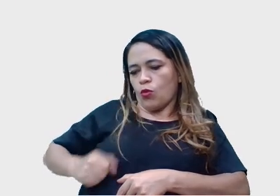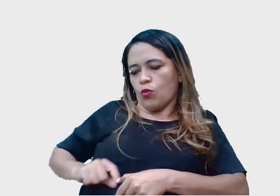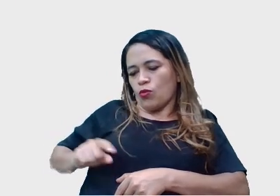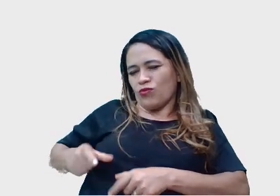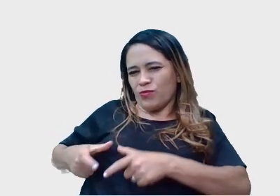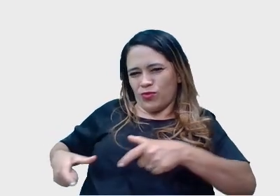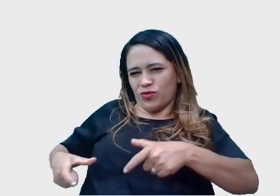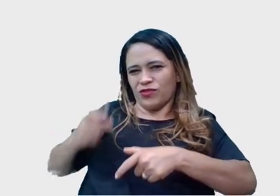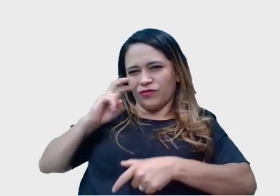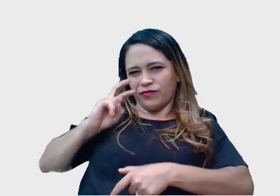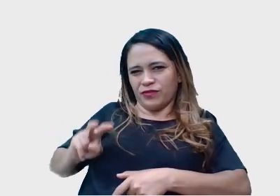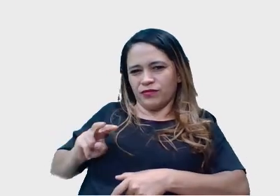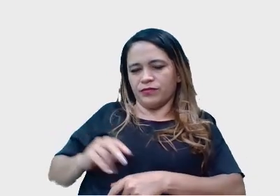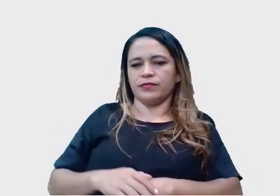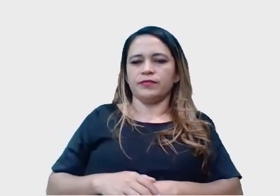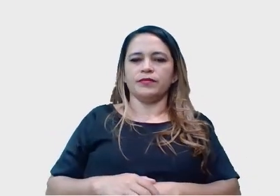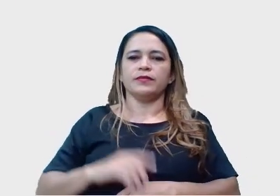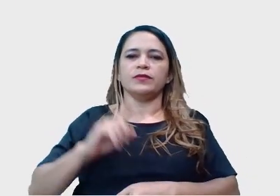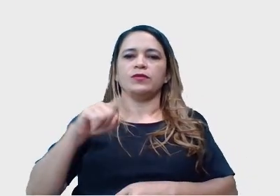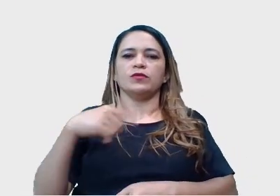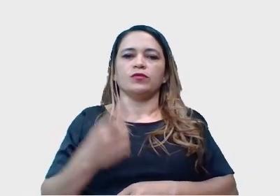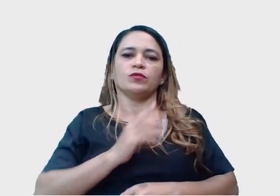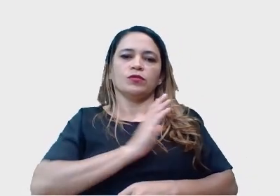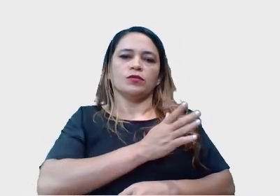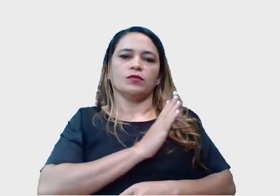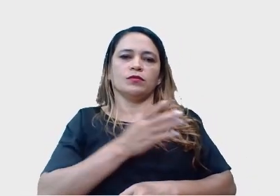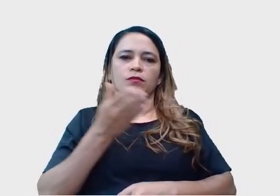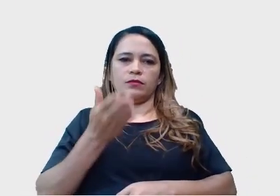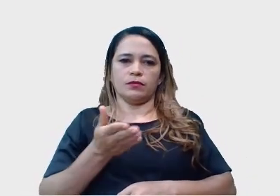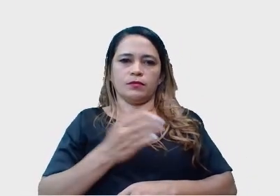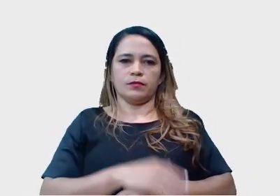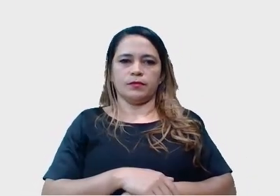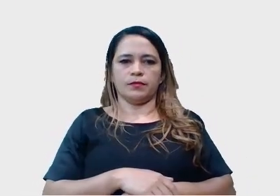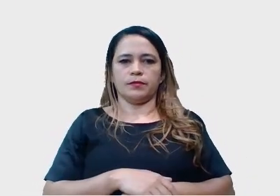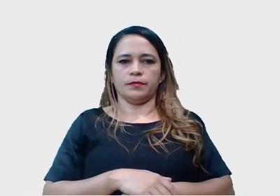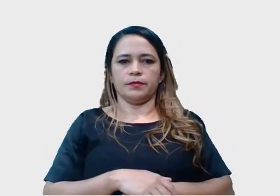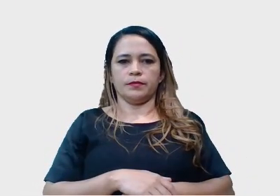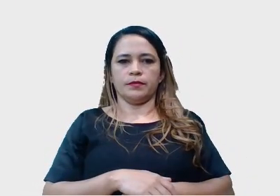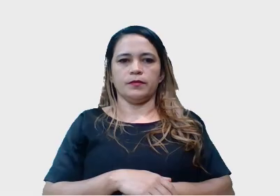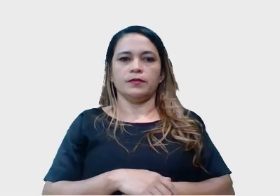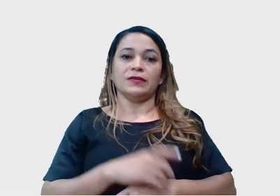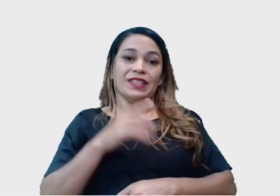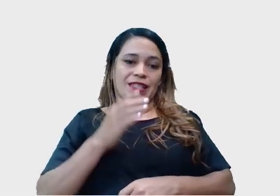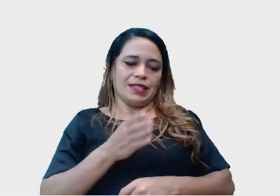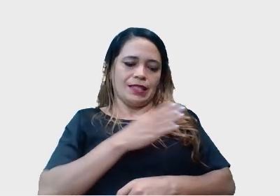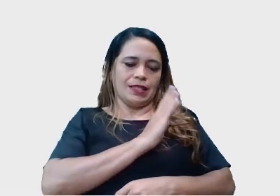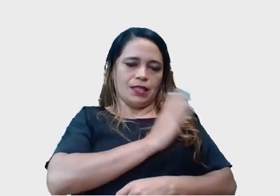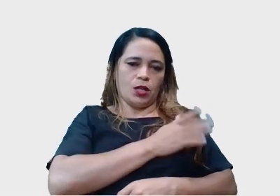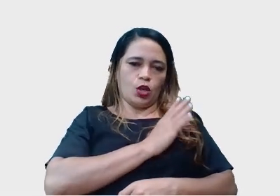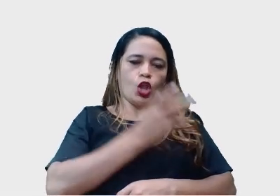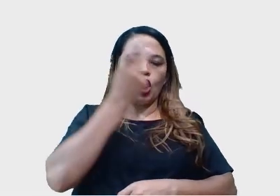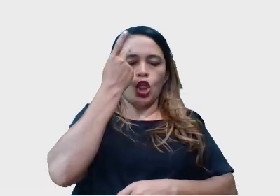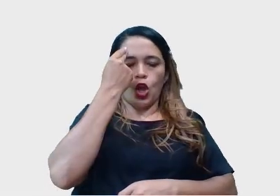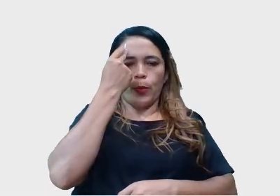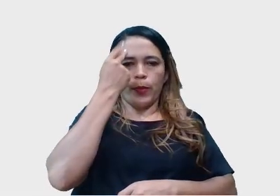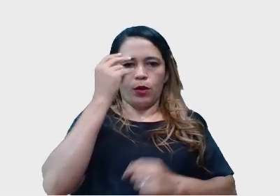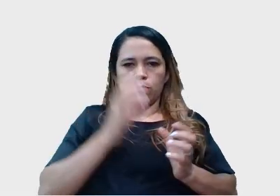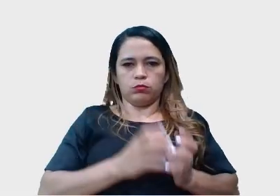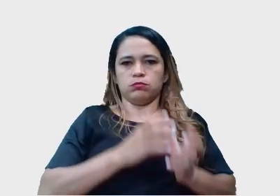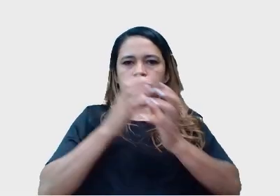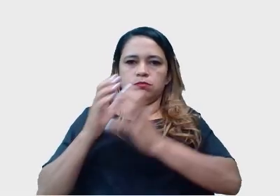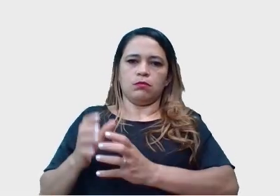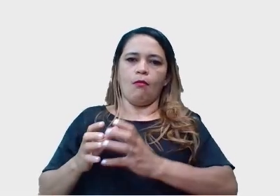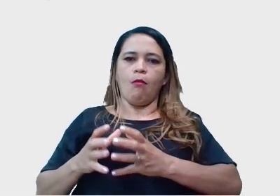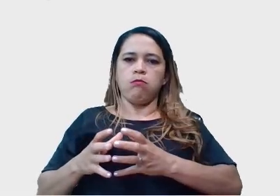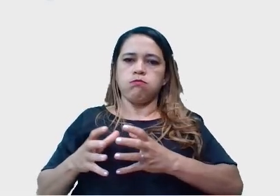coração, ó, esse aqui é o famoso coração chagásico. De um lado aqui, eu tenho o tamanho de um coração normal. E deste